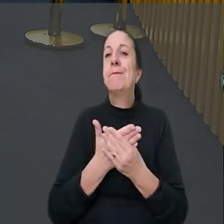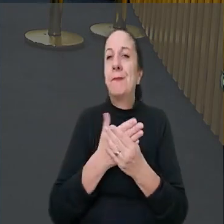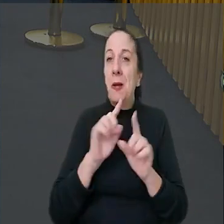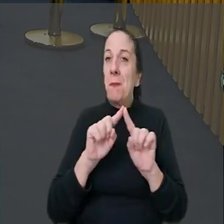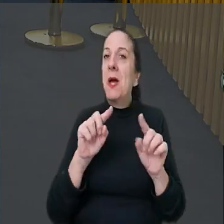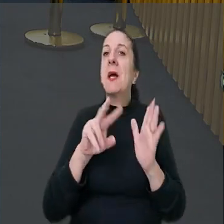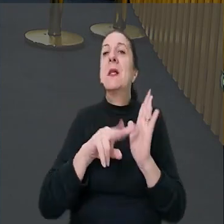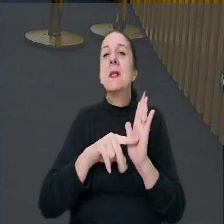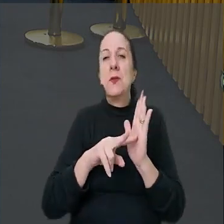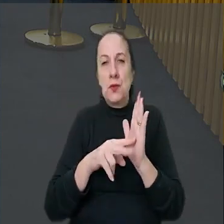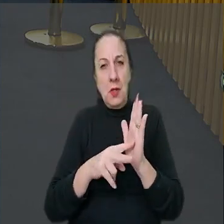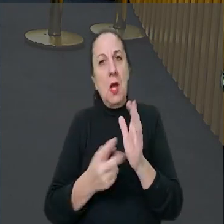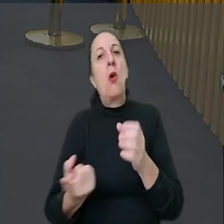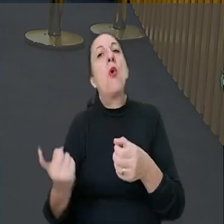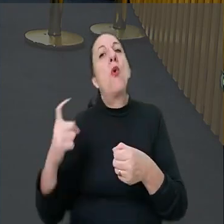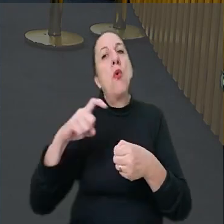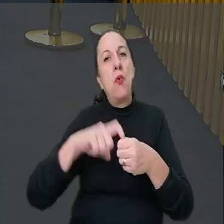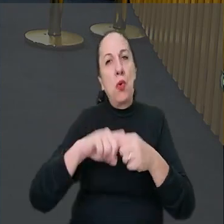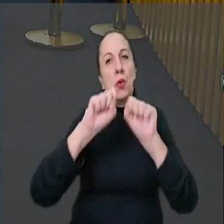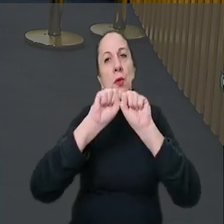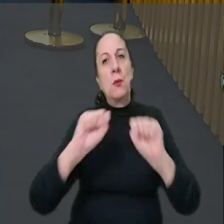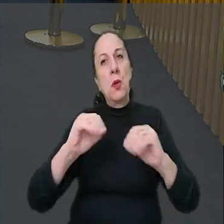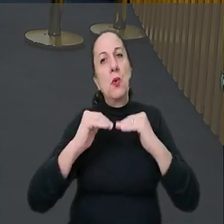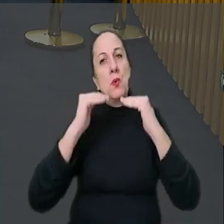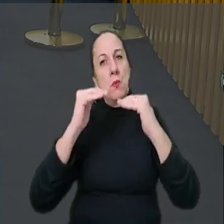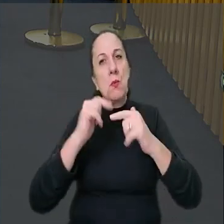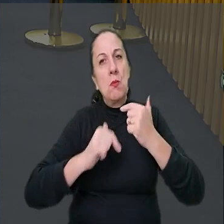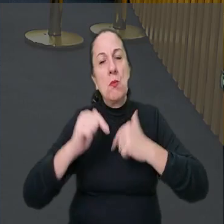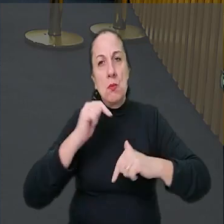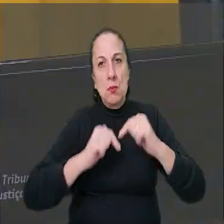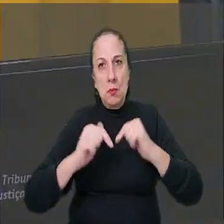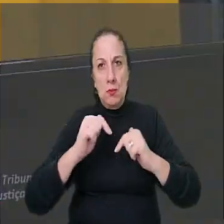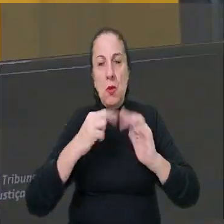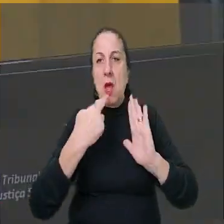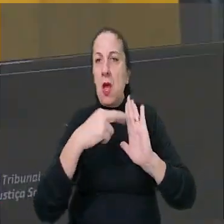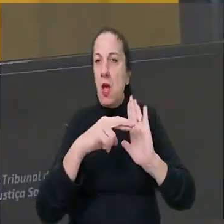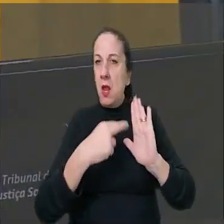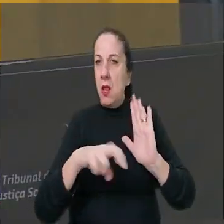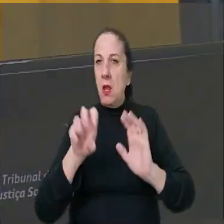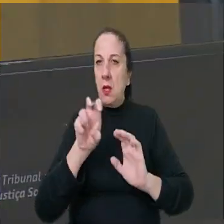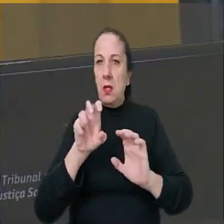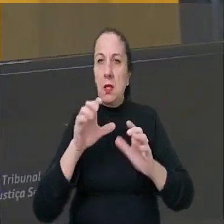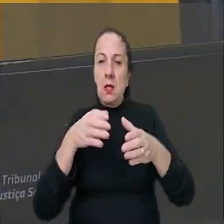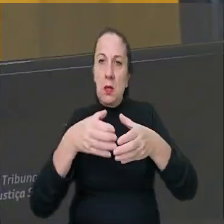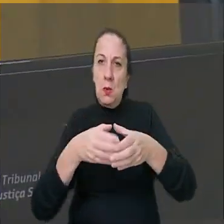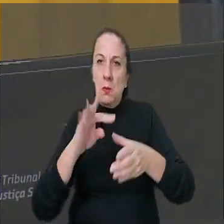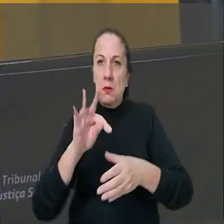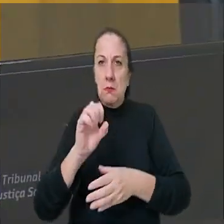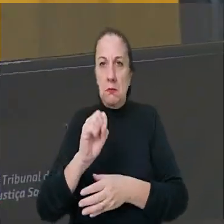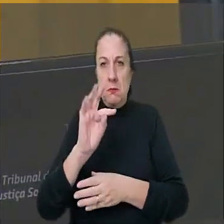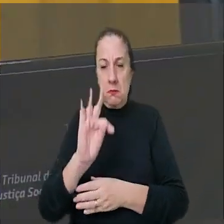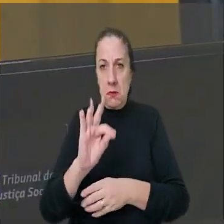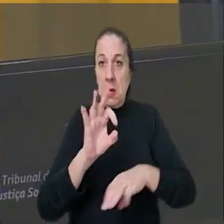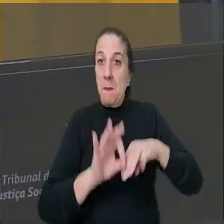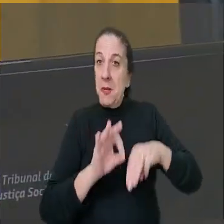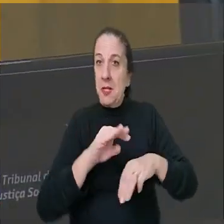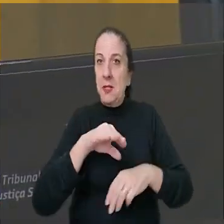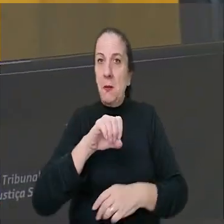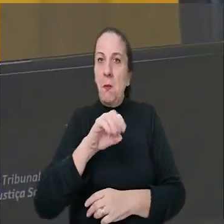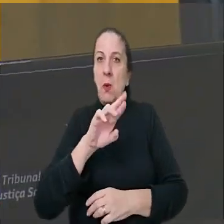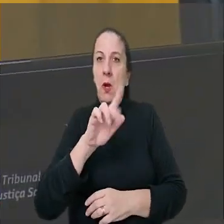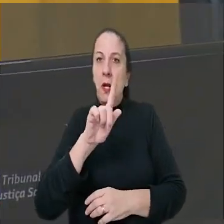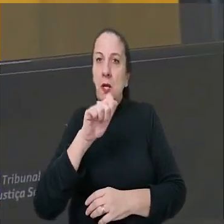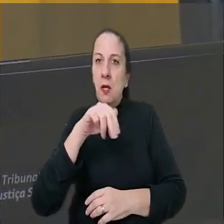processo, mas o sindicato recorreu ao Tribunal Superior do Trabalho. A relatora, na 5ª turma do TST, ministra